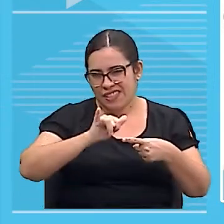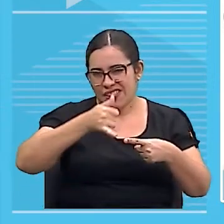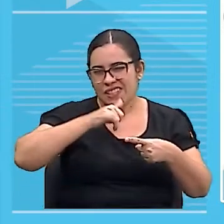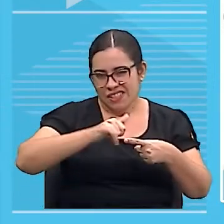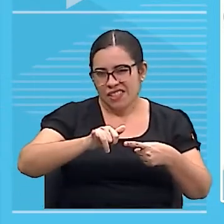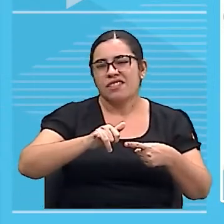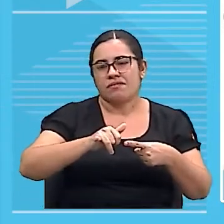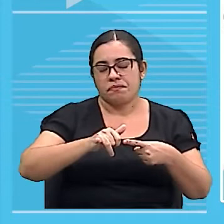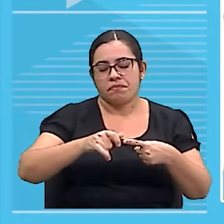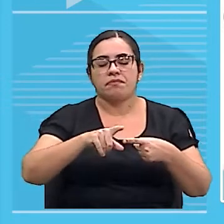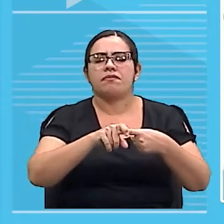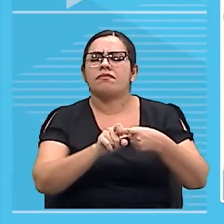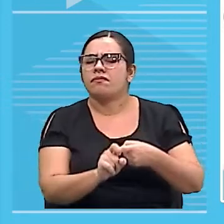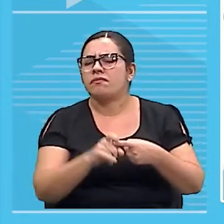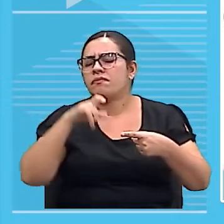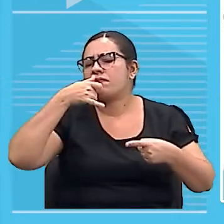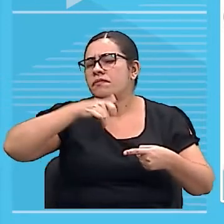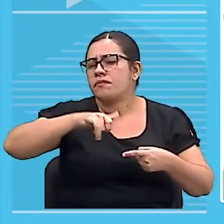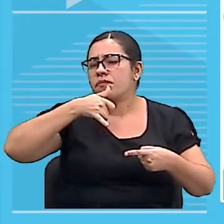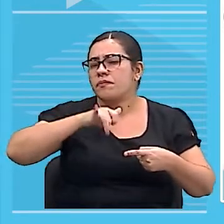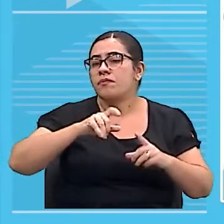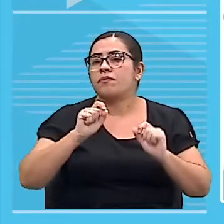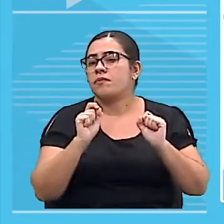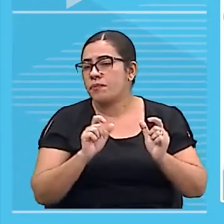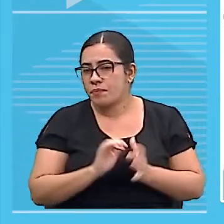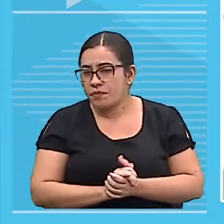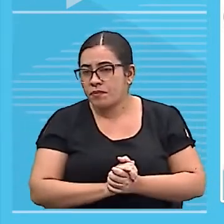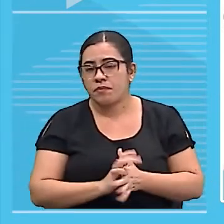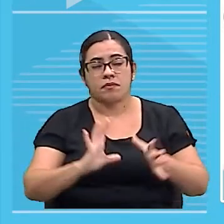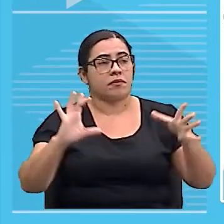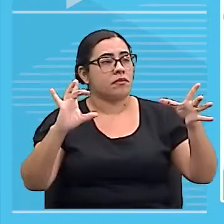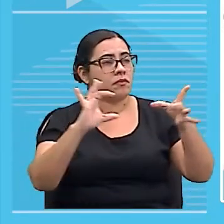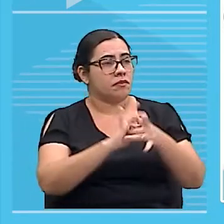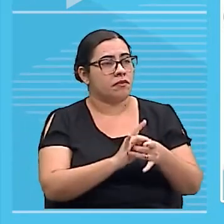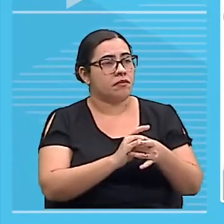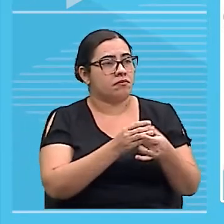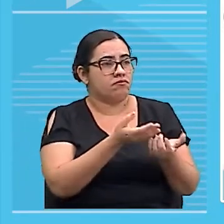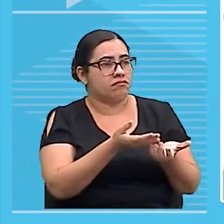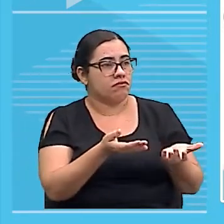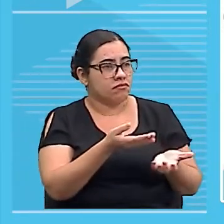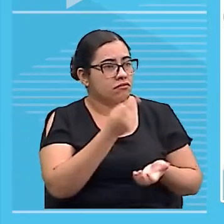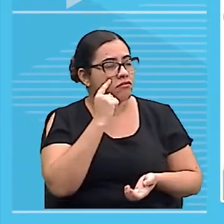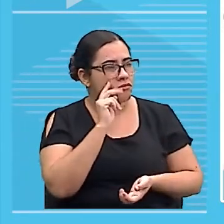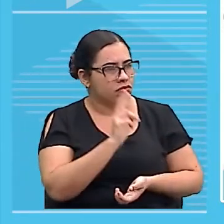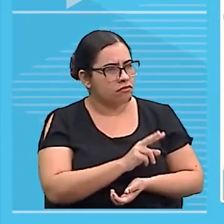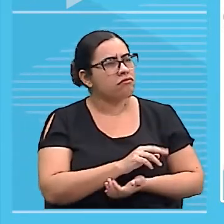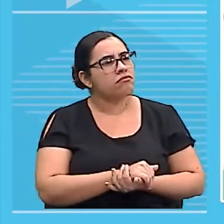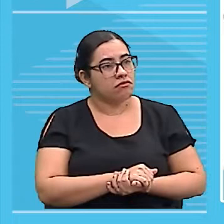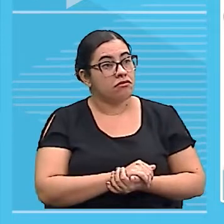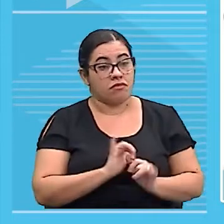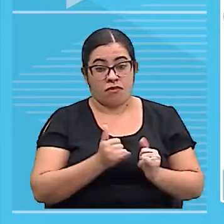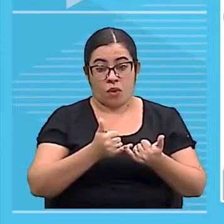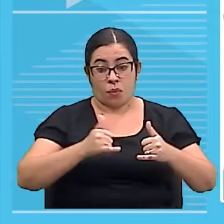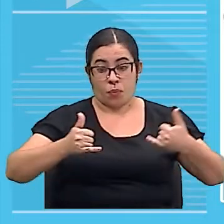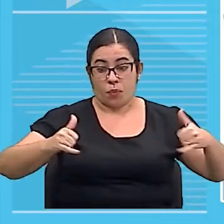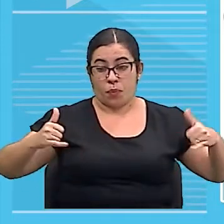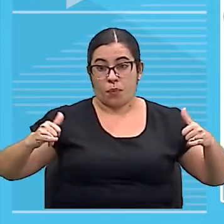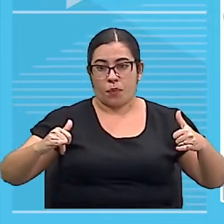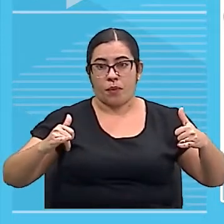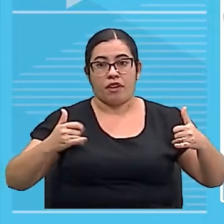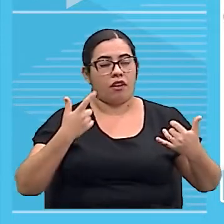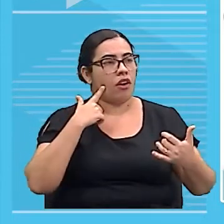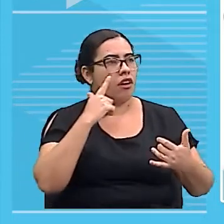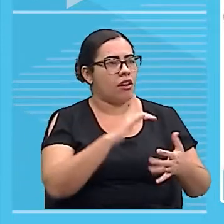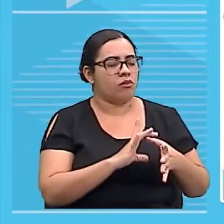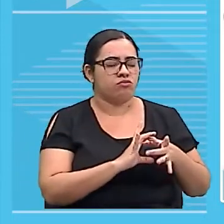esses resistores elétricos estão conectados e no mesmo fio condutor